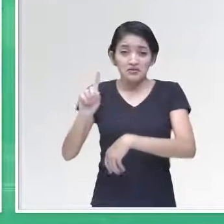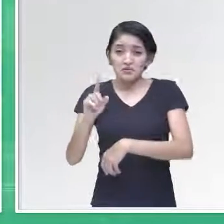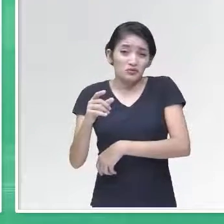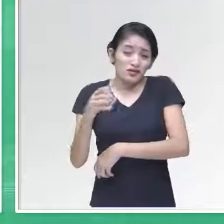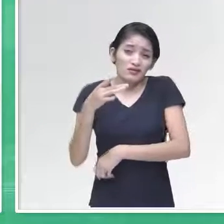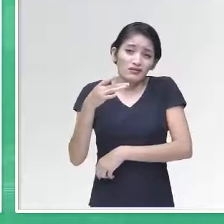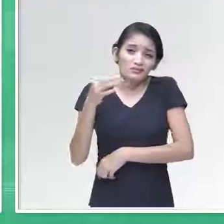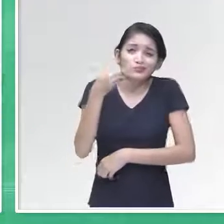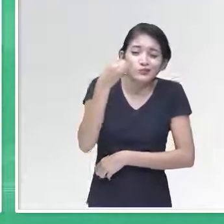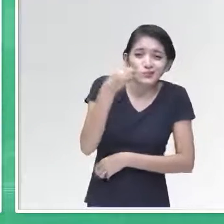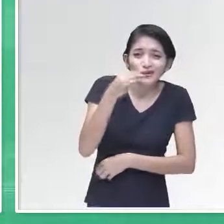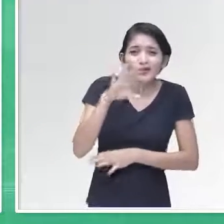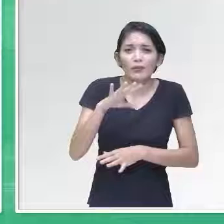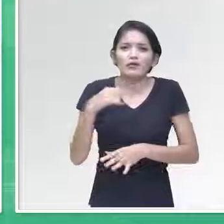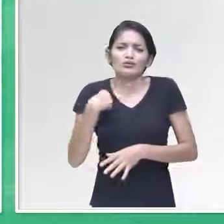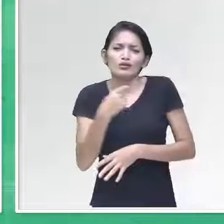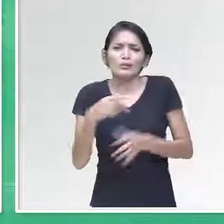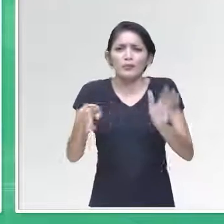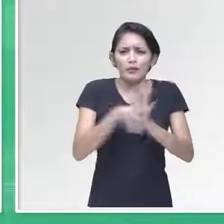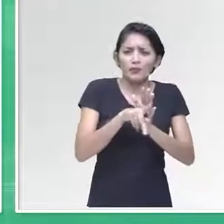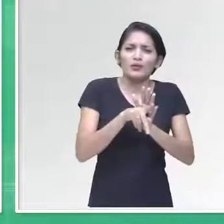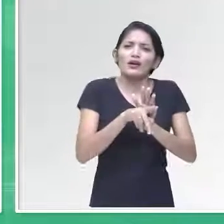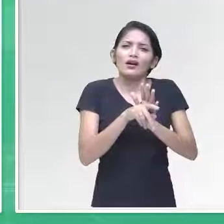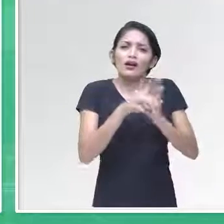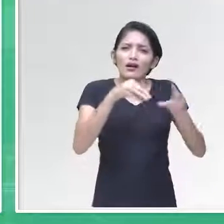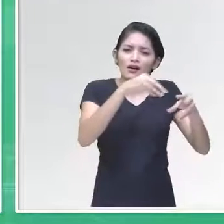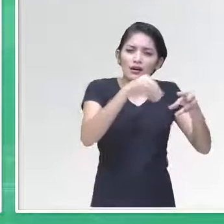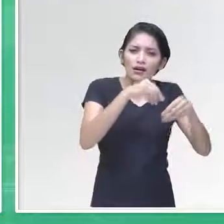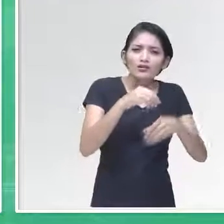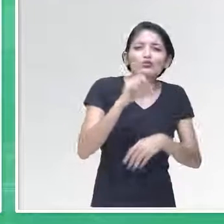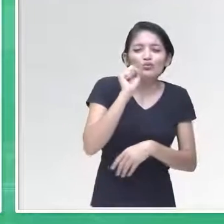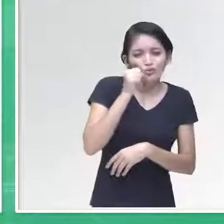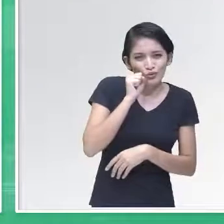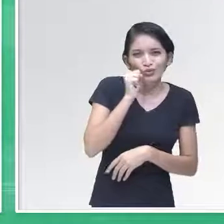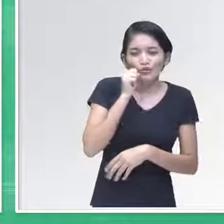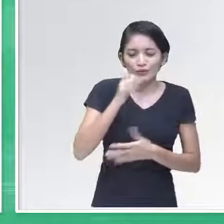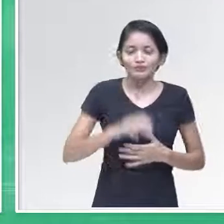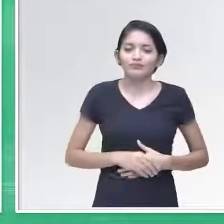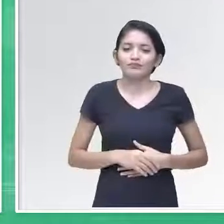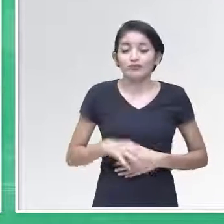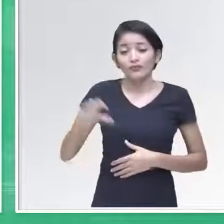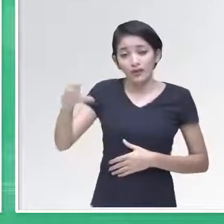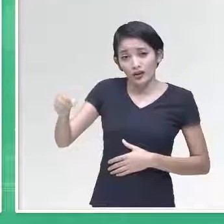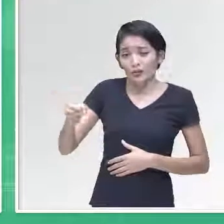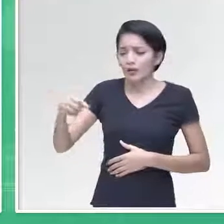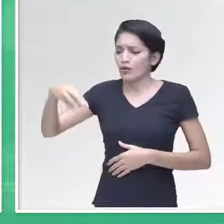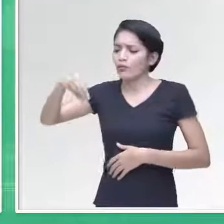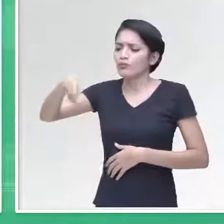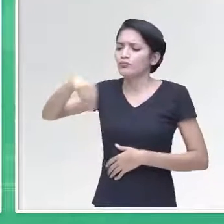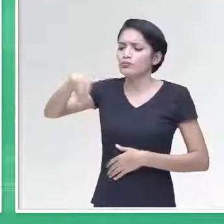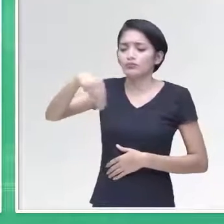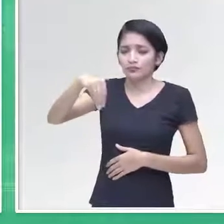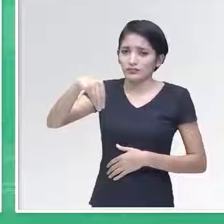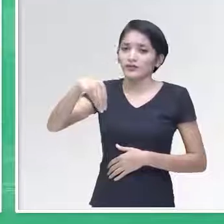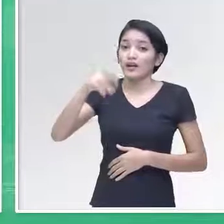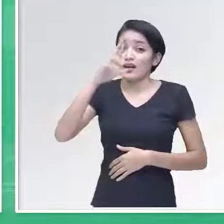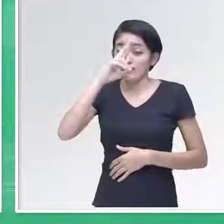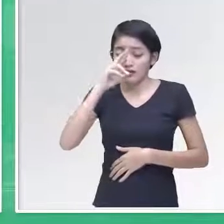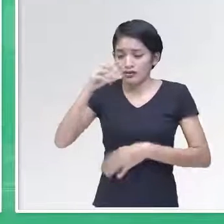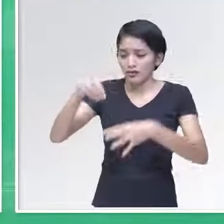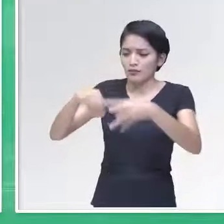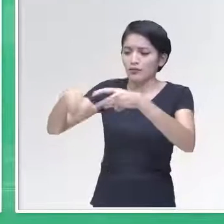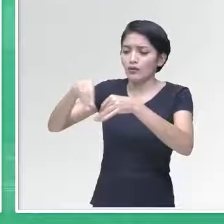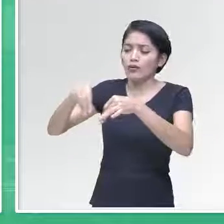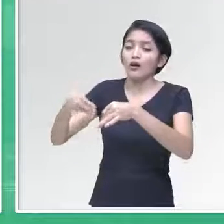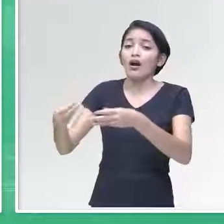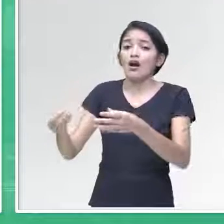Né? Aqui pra gente é o nosso Kisuke, né? Mas tá bom. E aí, o que que acontece? Ele pegou o refrigerante em pó, certo? Colocou aí